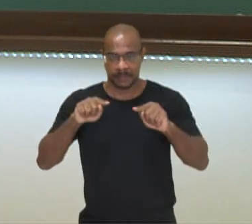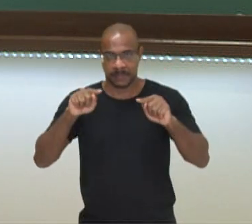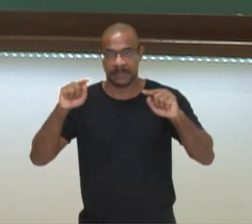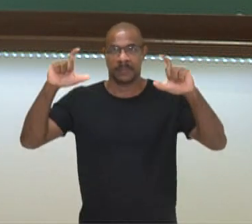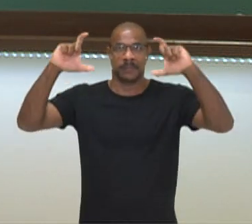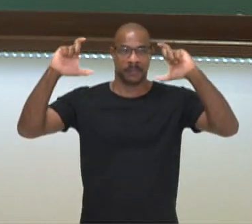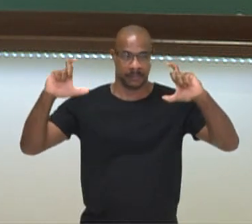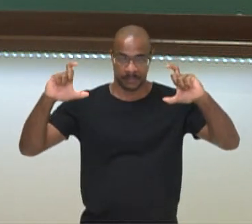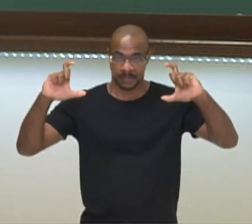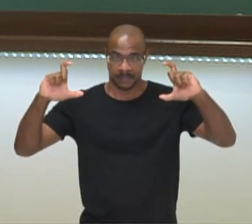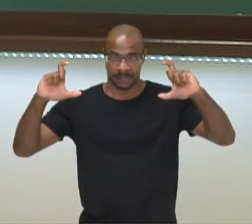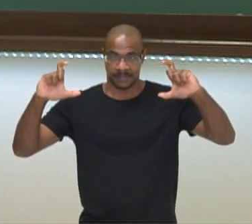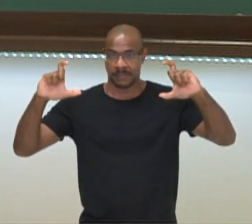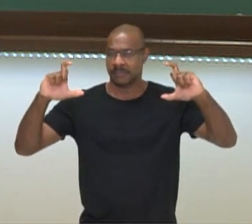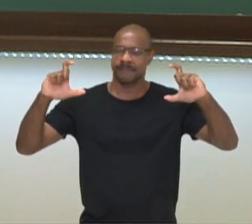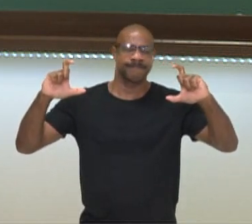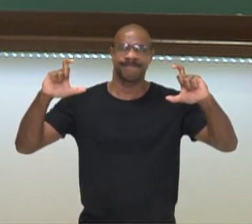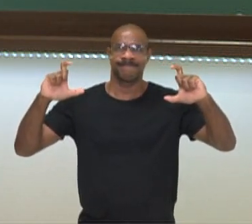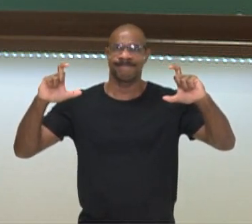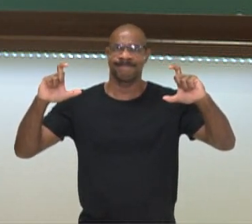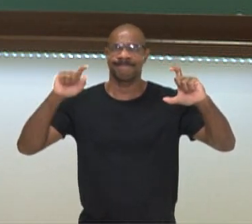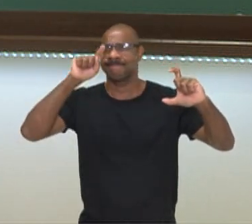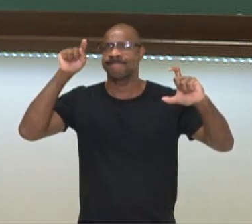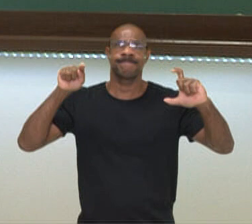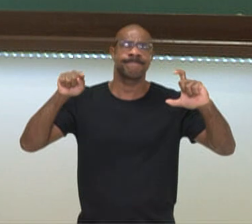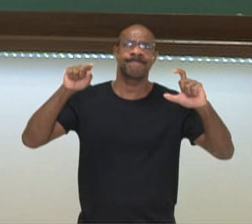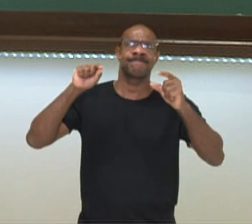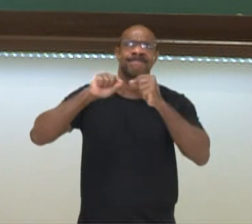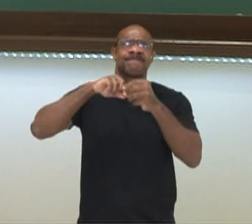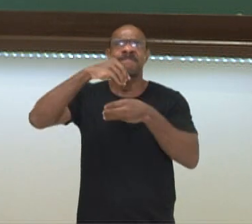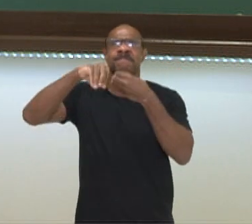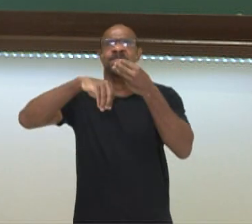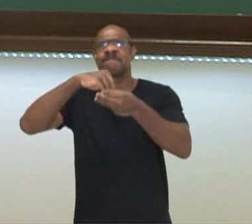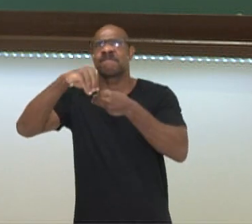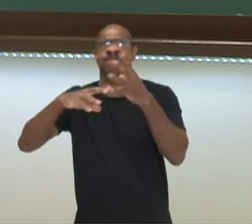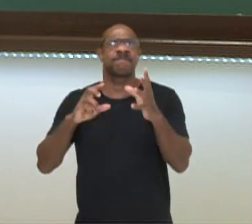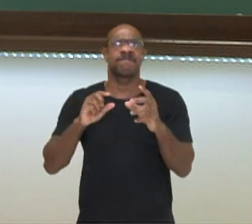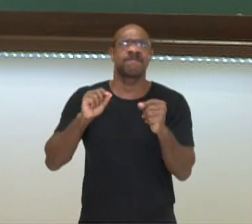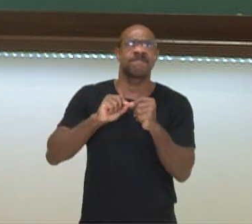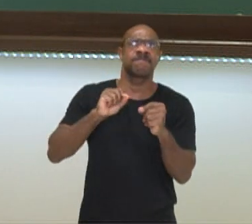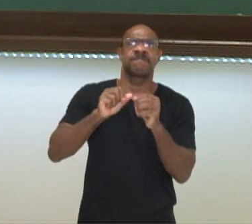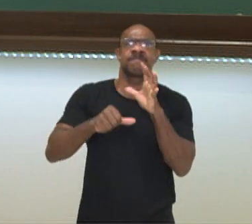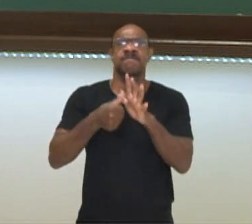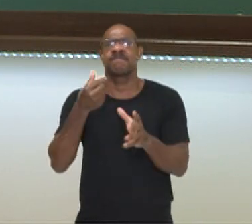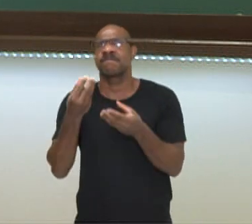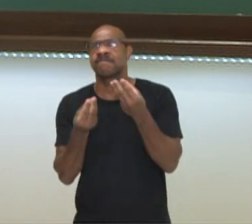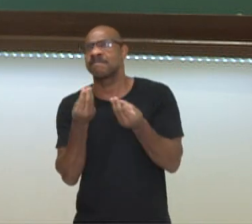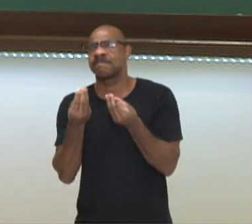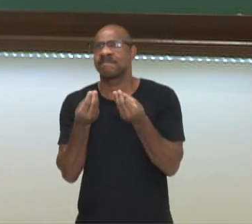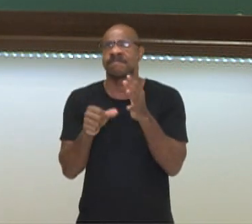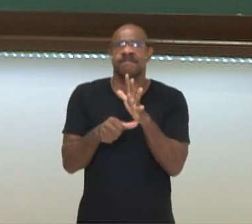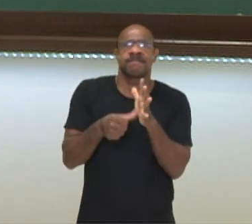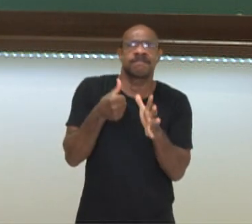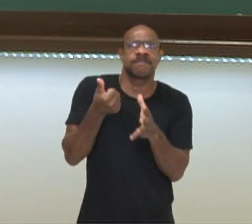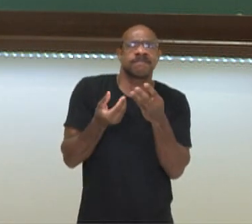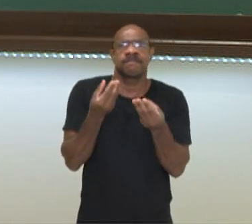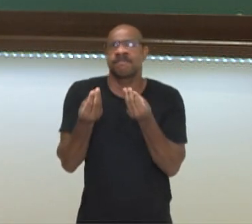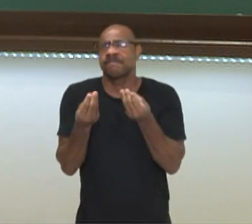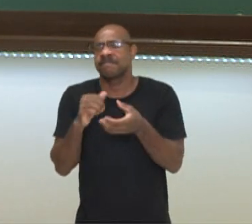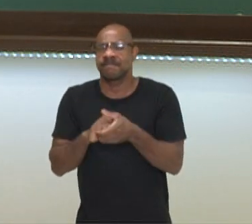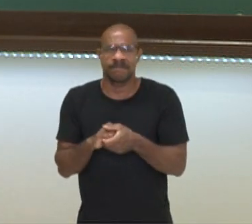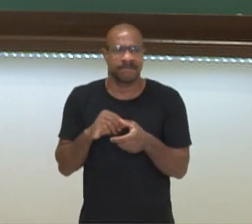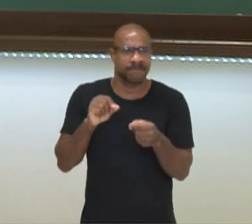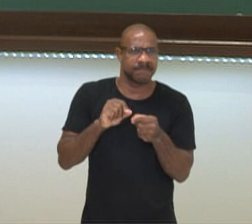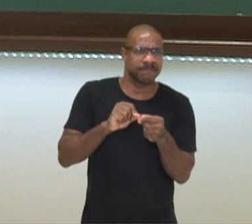e colchetes, e agora? Tudo junto e misturado, o que será que eu vou resolver primeiro? Bom, a gente tem